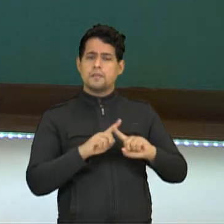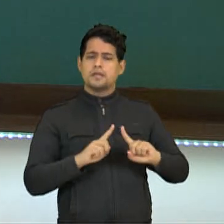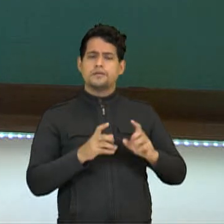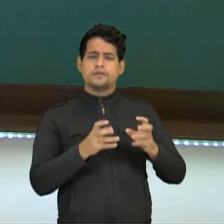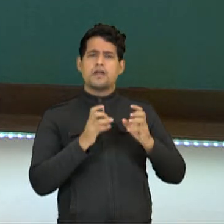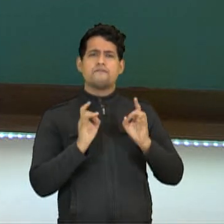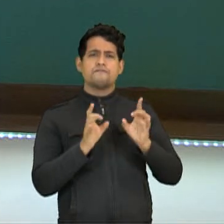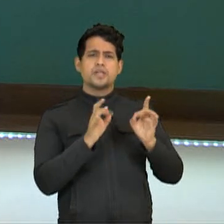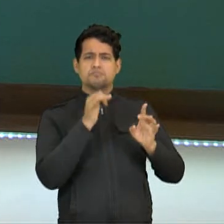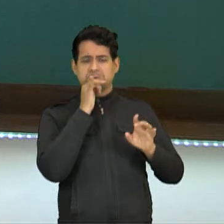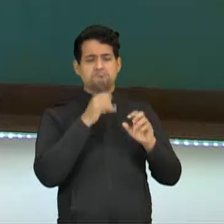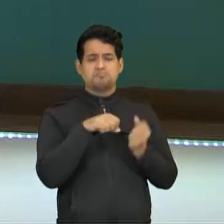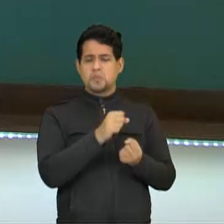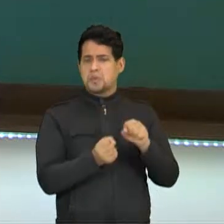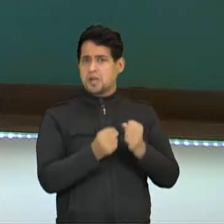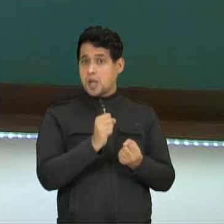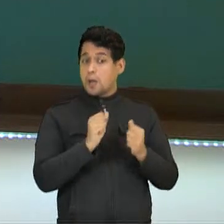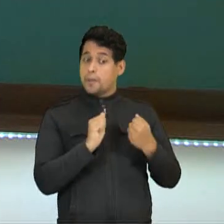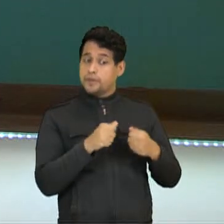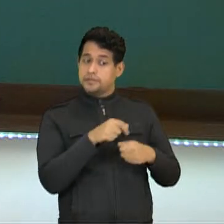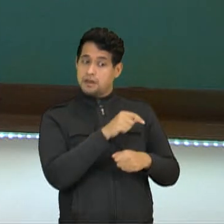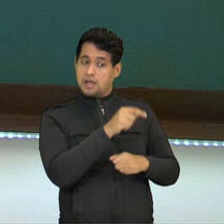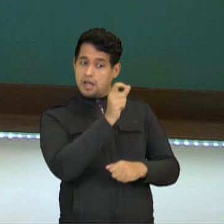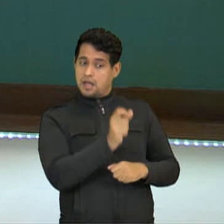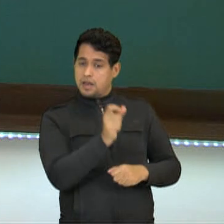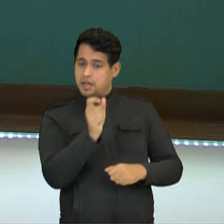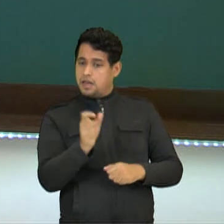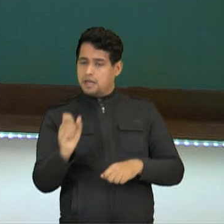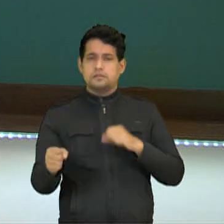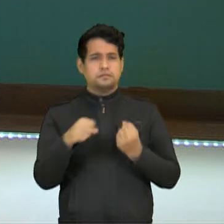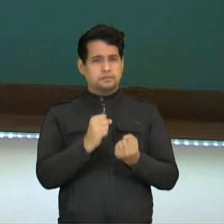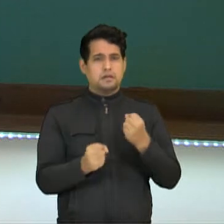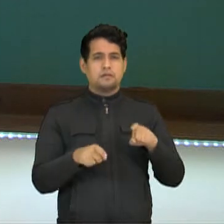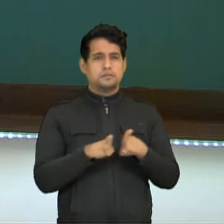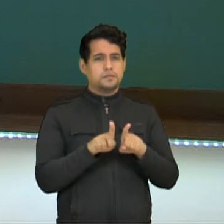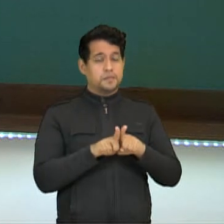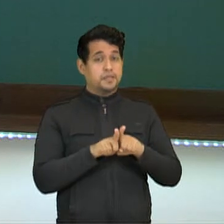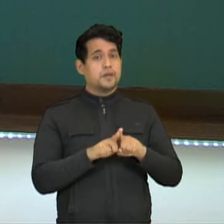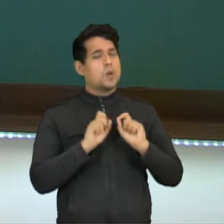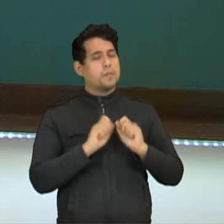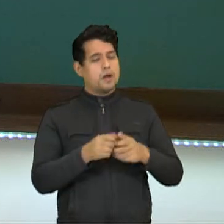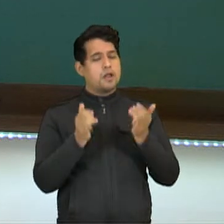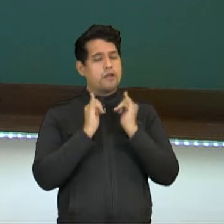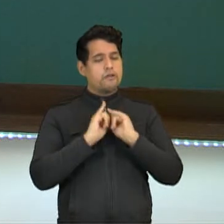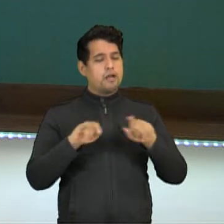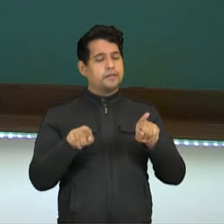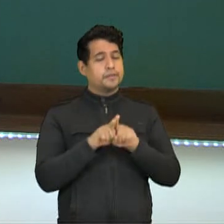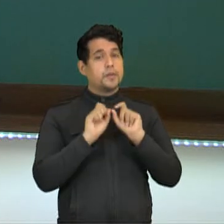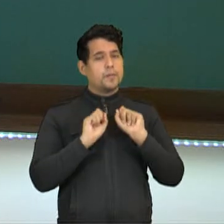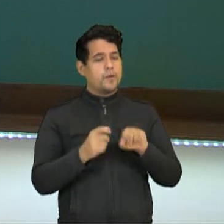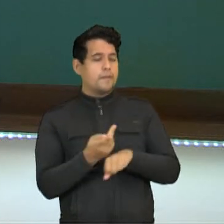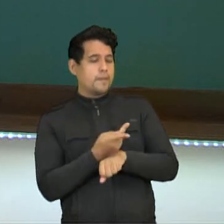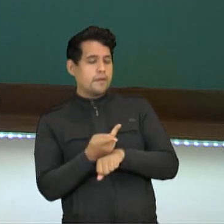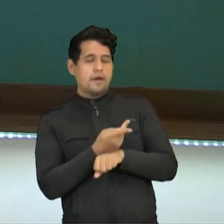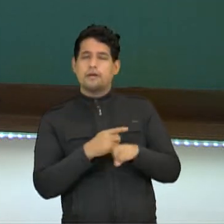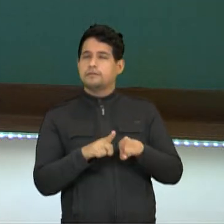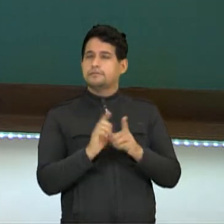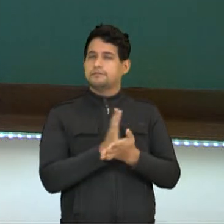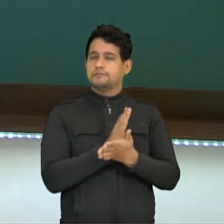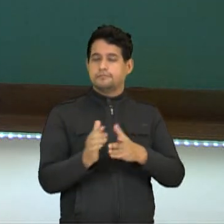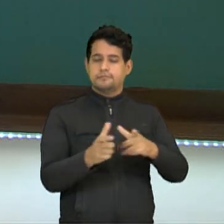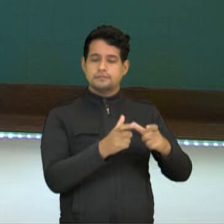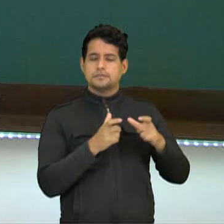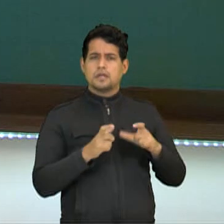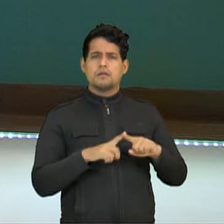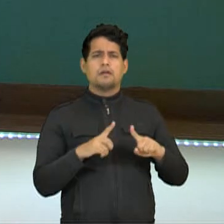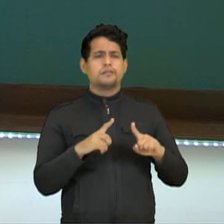quero vender um carro. Eu tenho que ir lá no classificado de carros, né? Eu posso anunciar, eu posso procurar em algum lugar. E